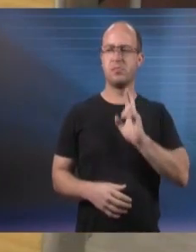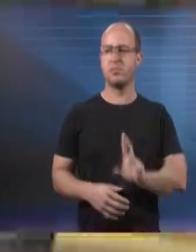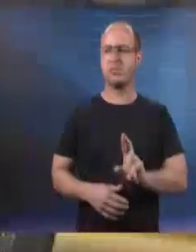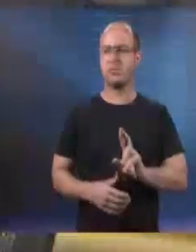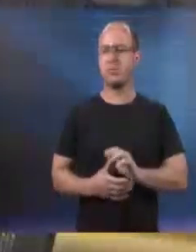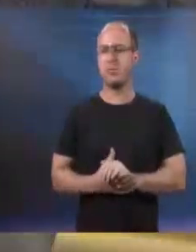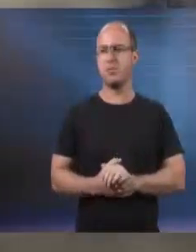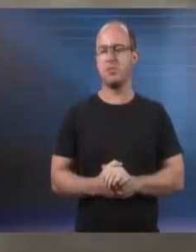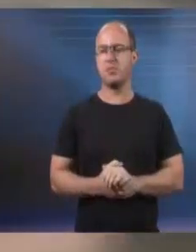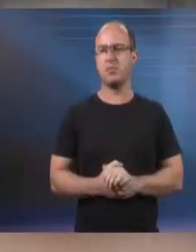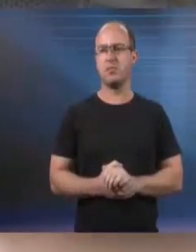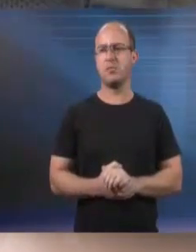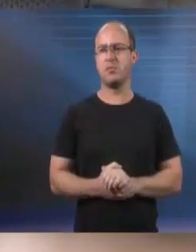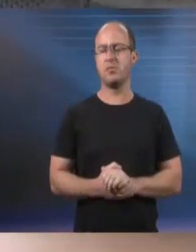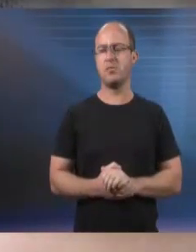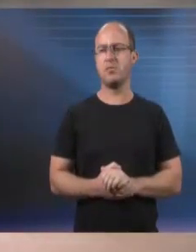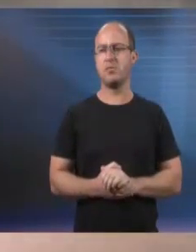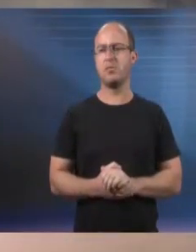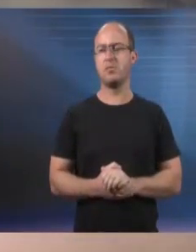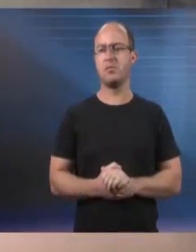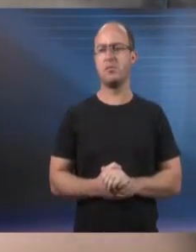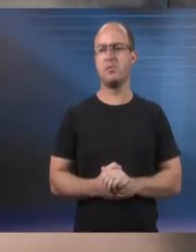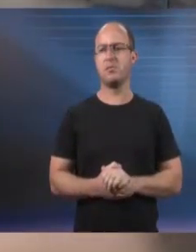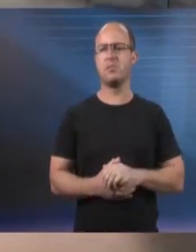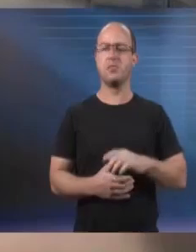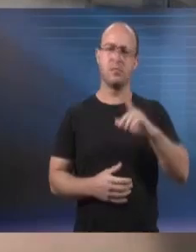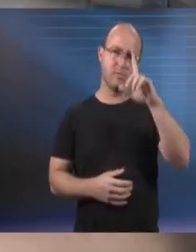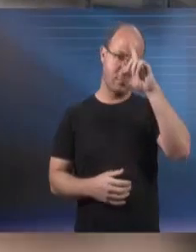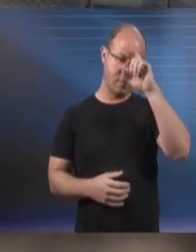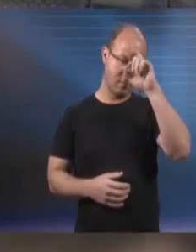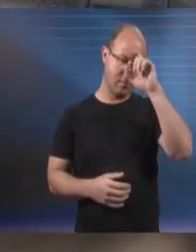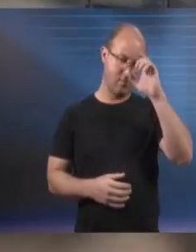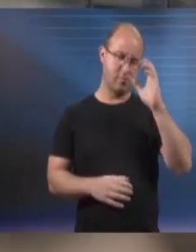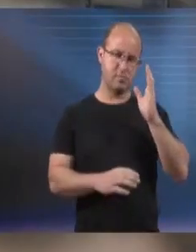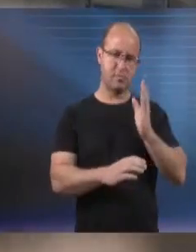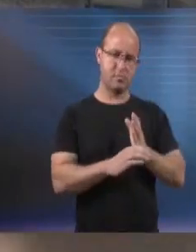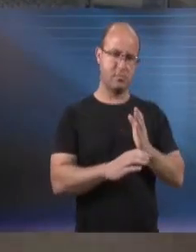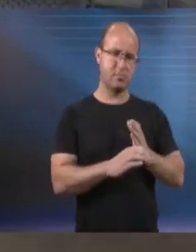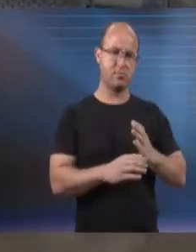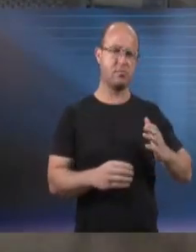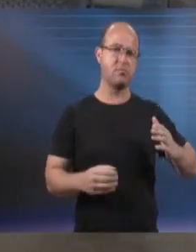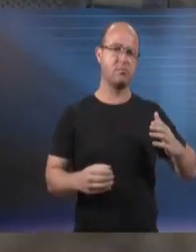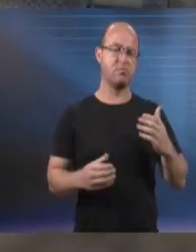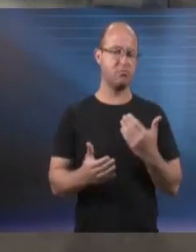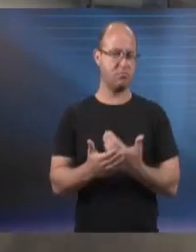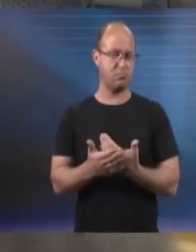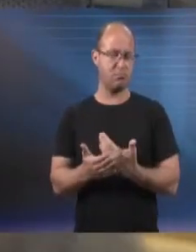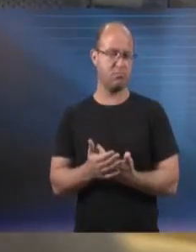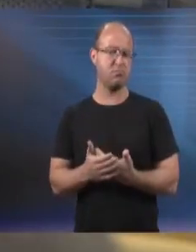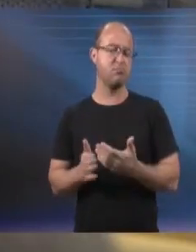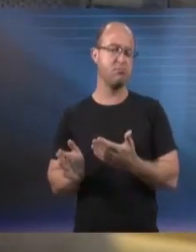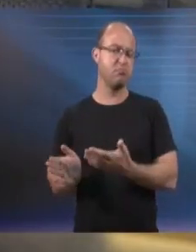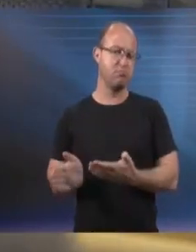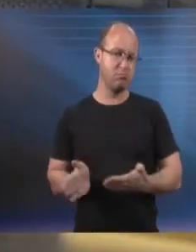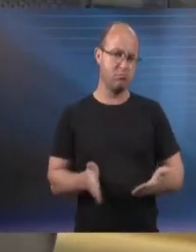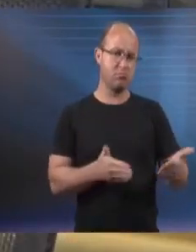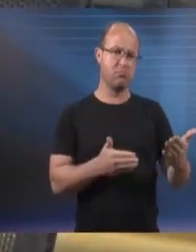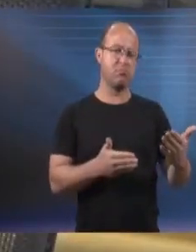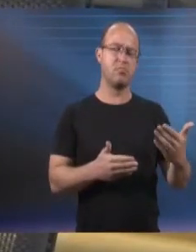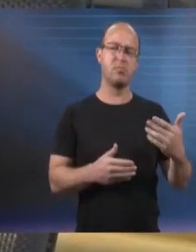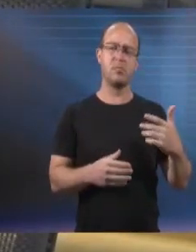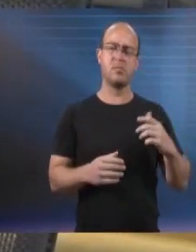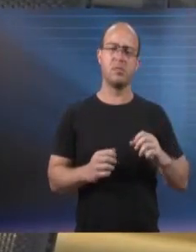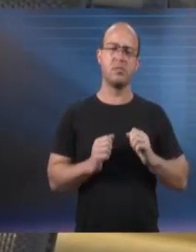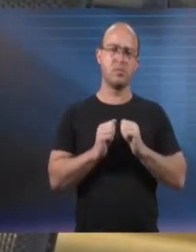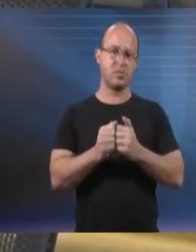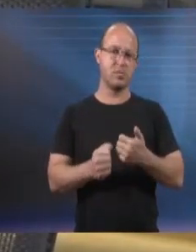sobre, né, esse importante hospital de Caicó, esse processo de estudo, né, deputado Francisco, que vai ser fortalecido junto